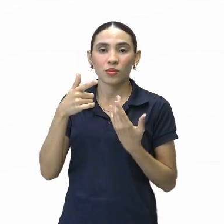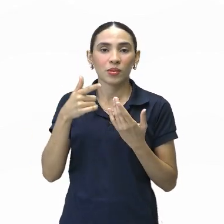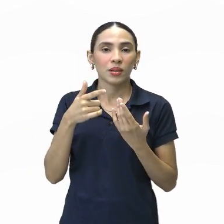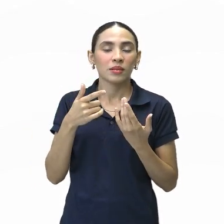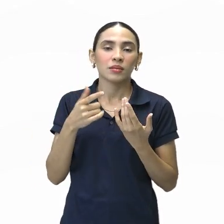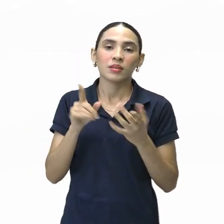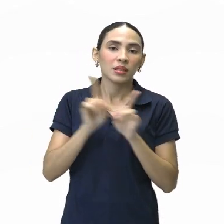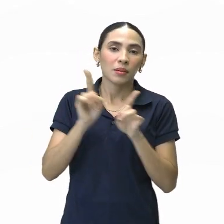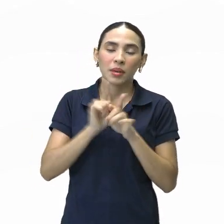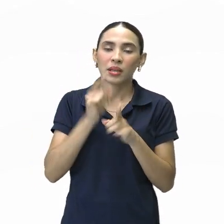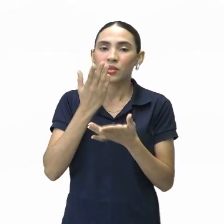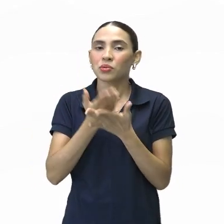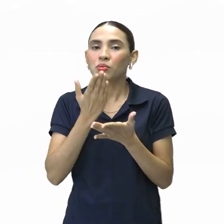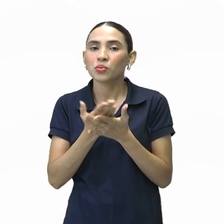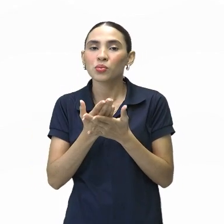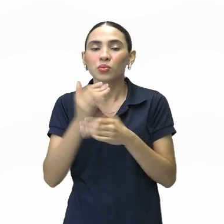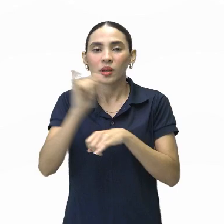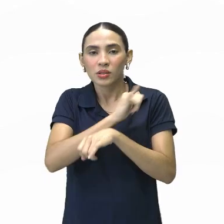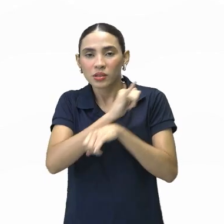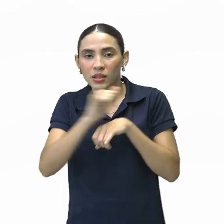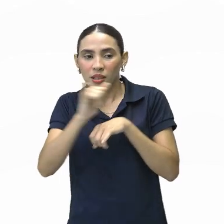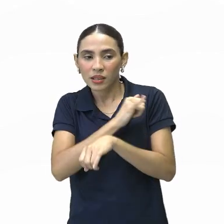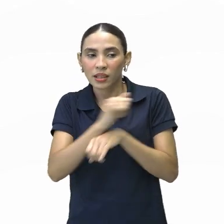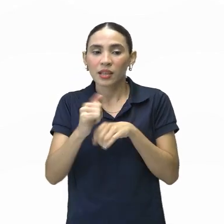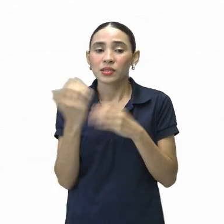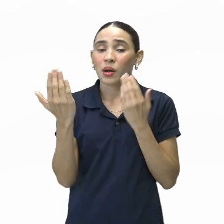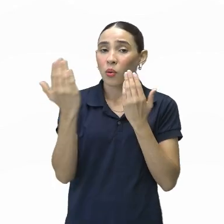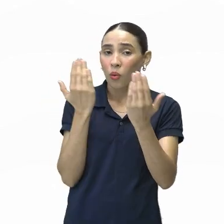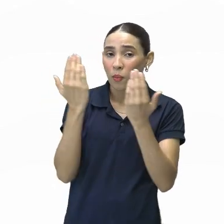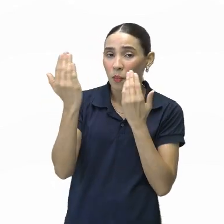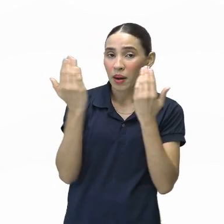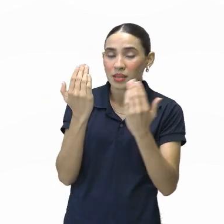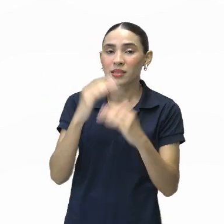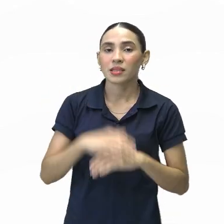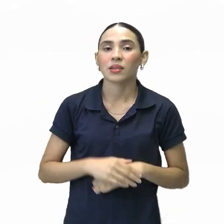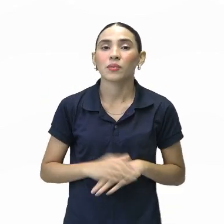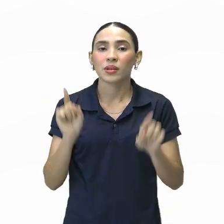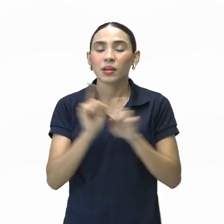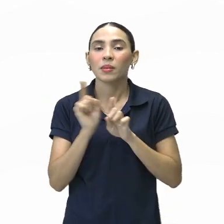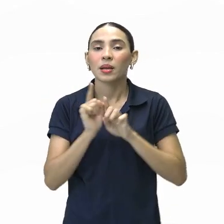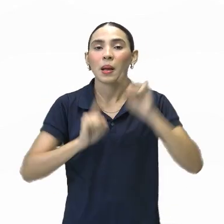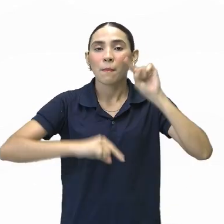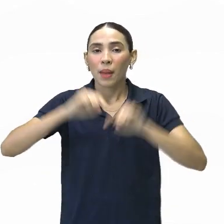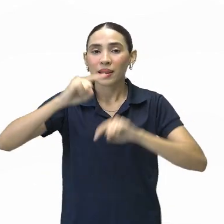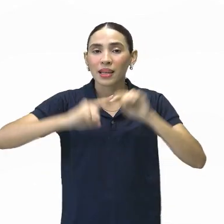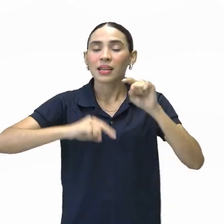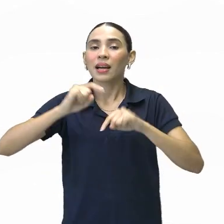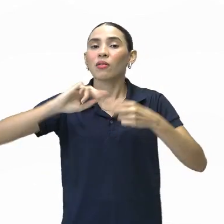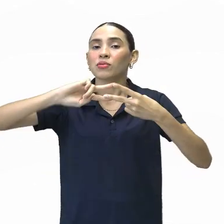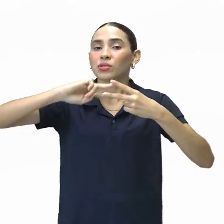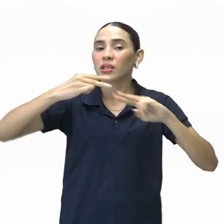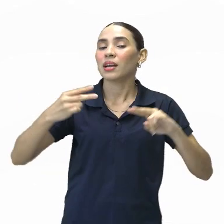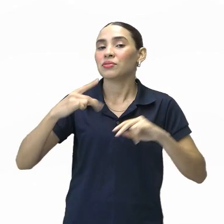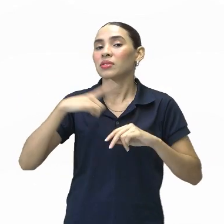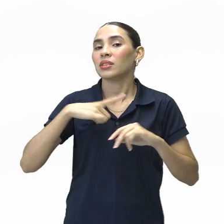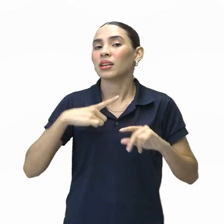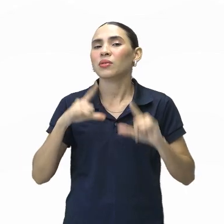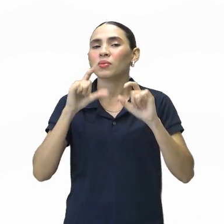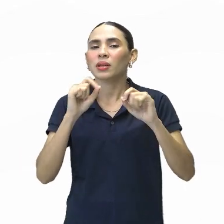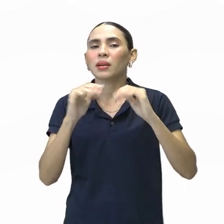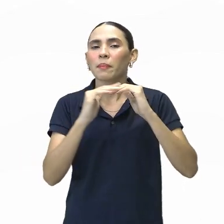né, através dos estudos das ferramentas da comparação de material genético, nós temos aí